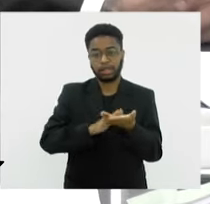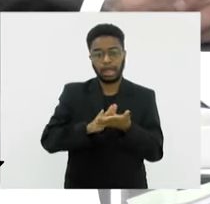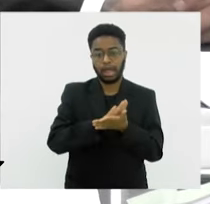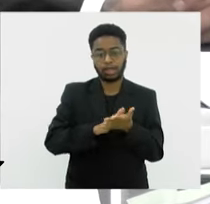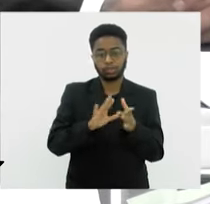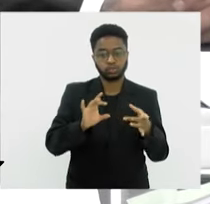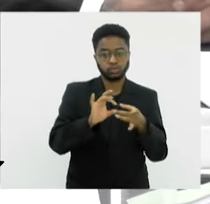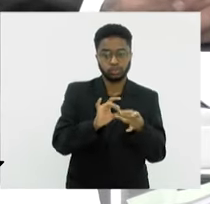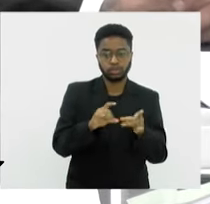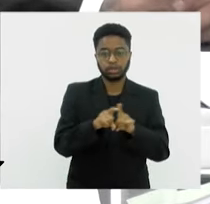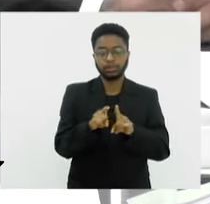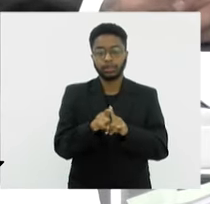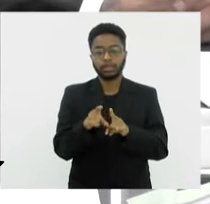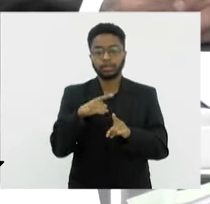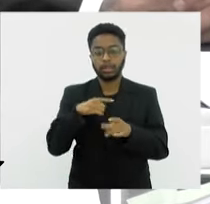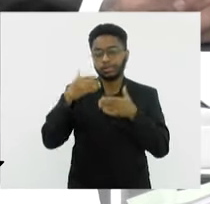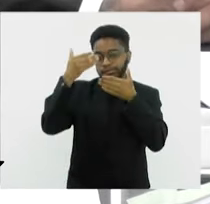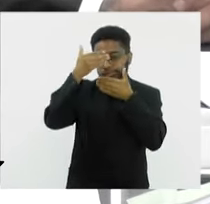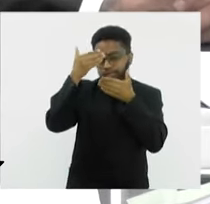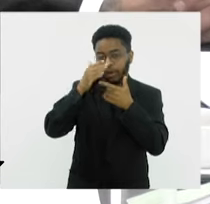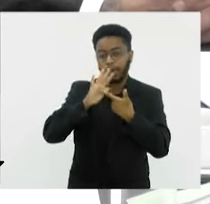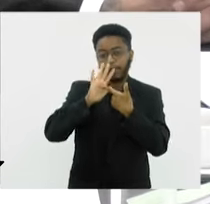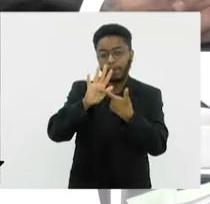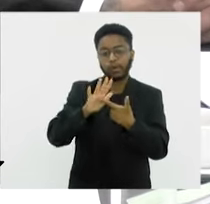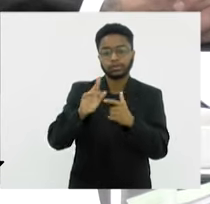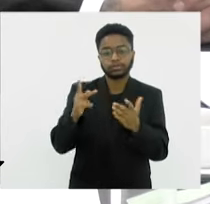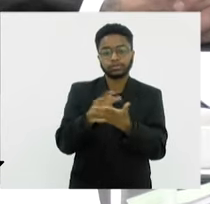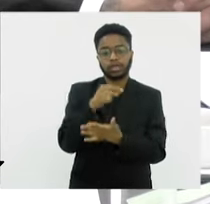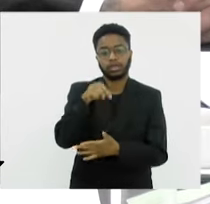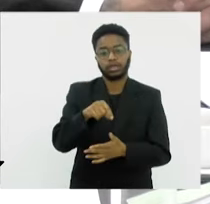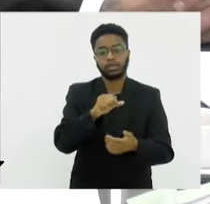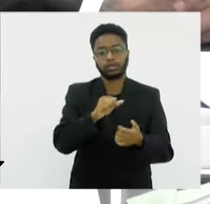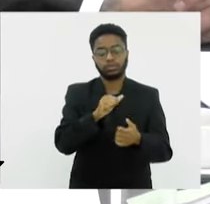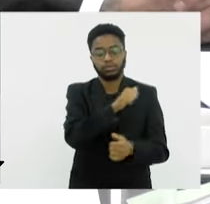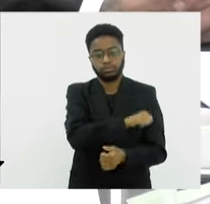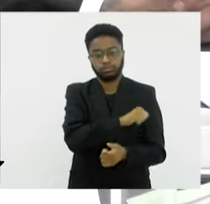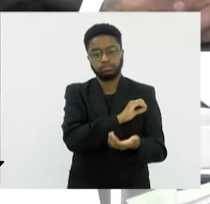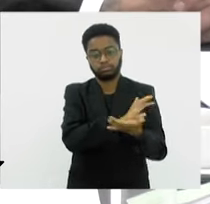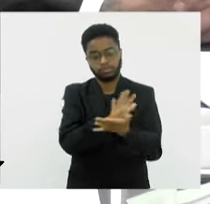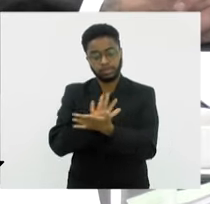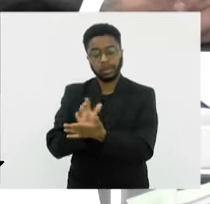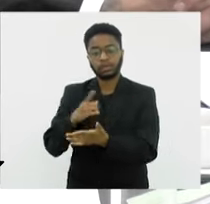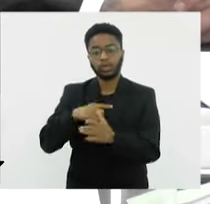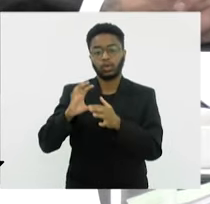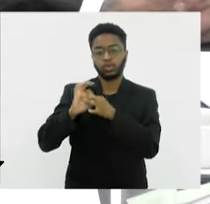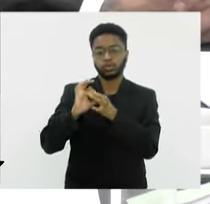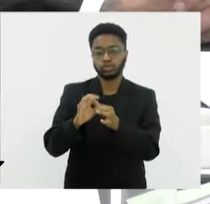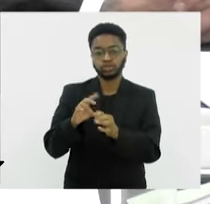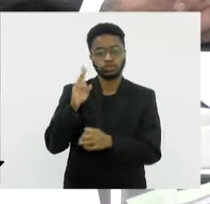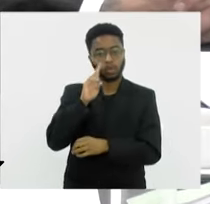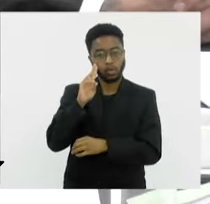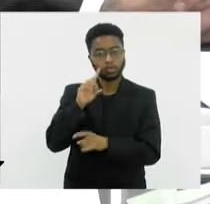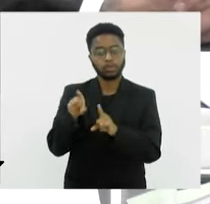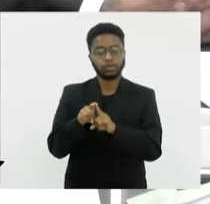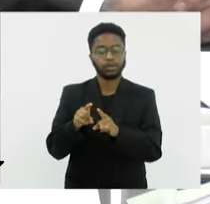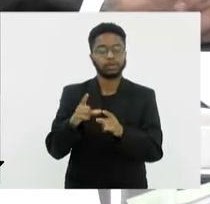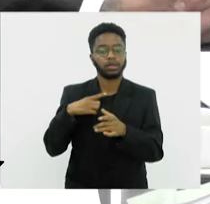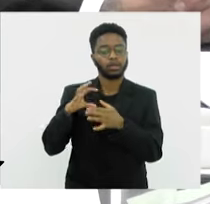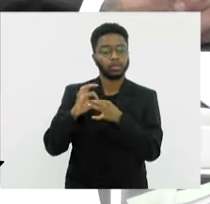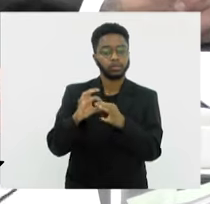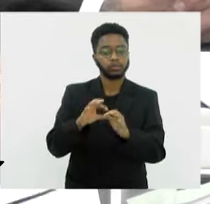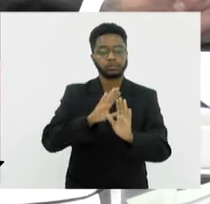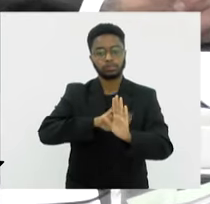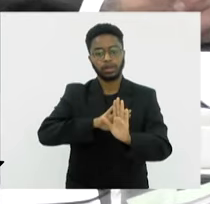fato que afringe exclusivamente aqui o Estado do Rio. São questões que existem no contexto histórico, existe um contorno ideológico, mas não há